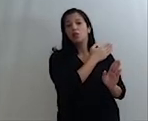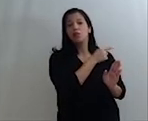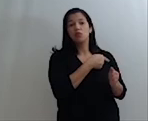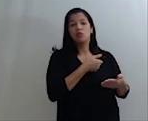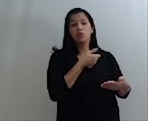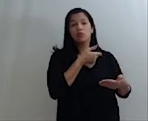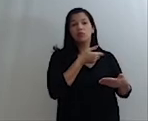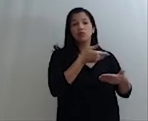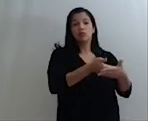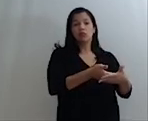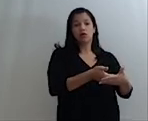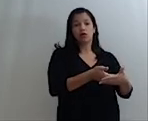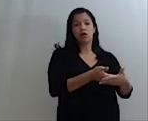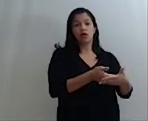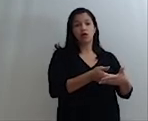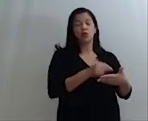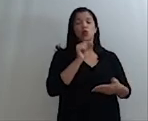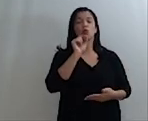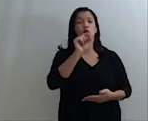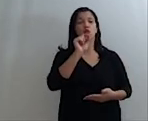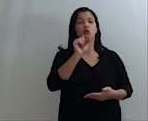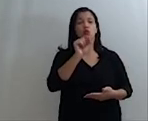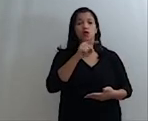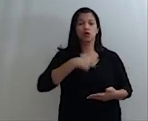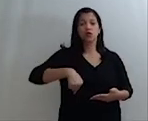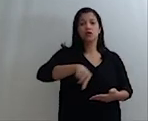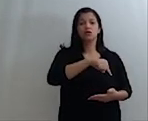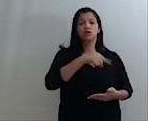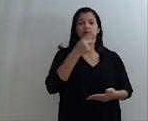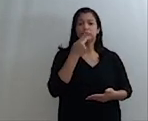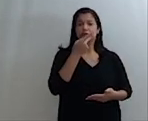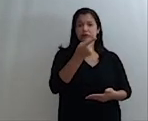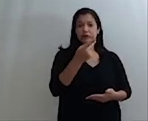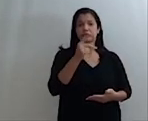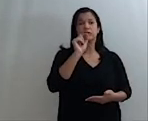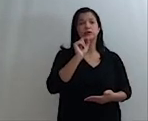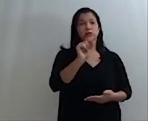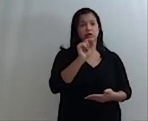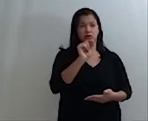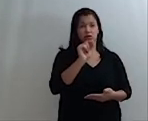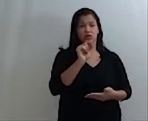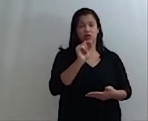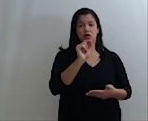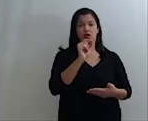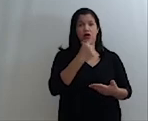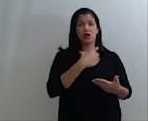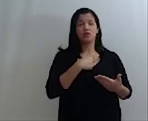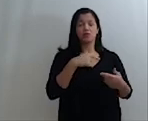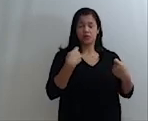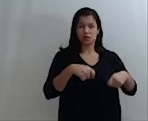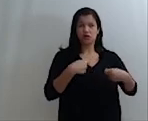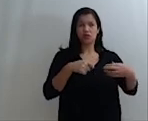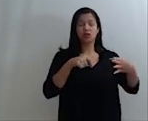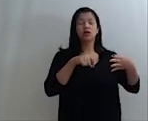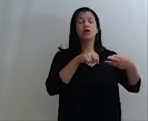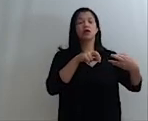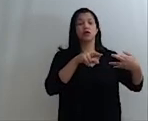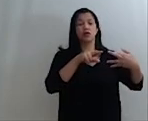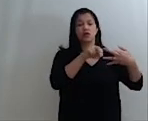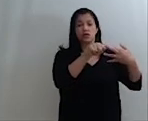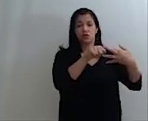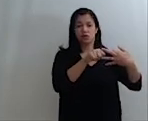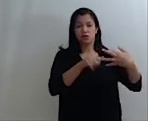que a gente sustenta nesse nesse caso excelências aqui e além de se aplicar a jurisprudência desta corte no sentido de que o